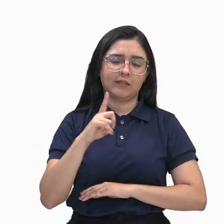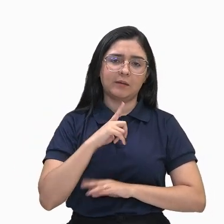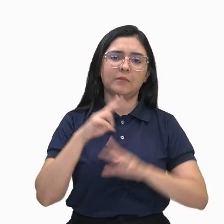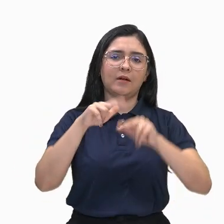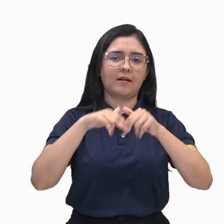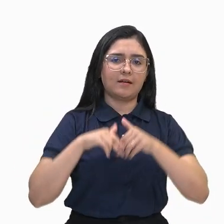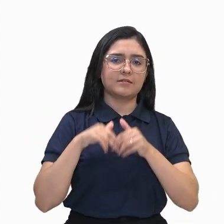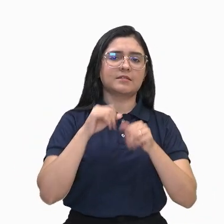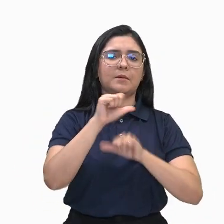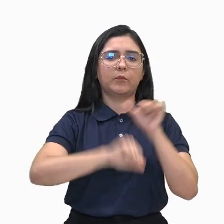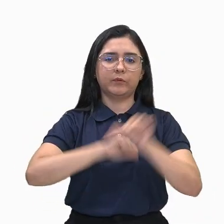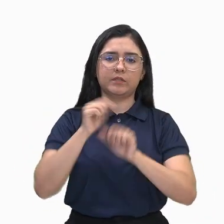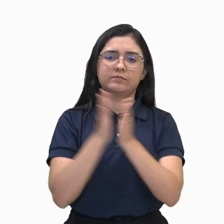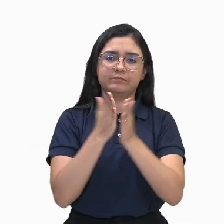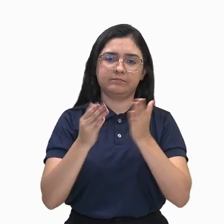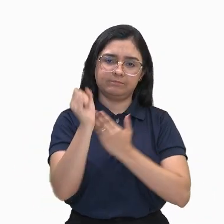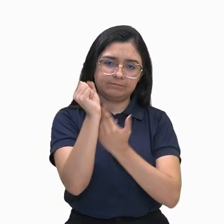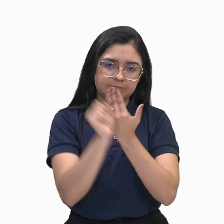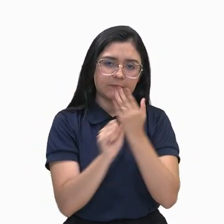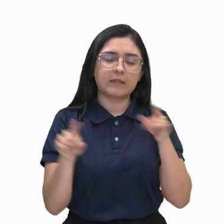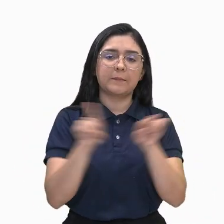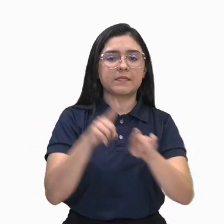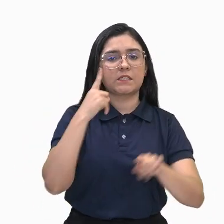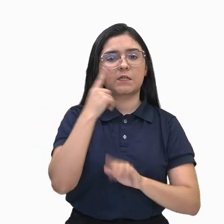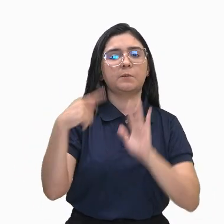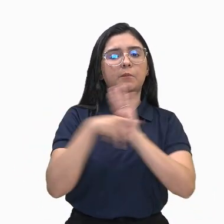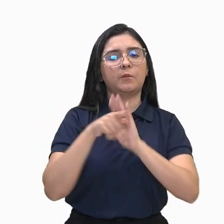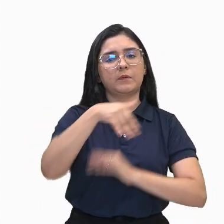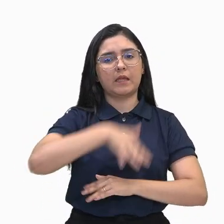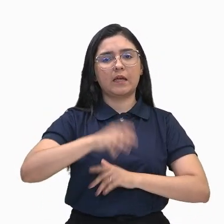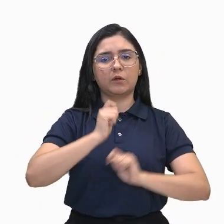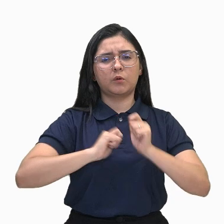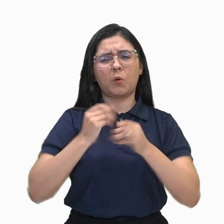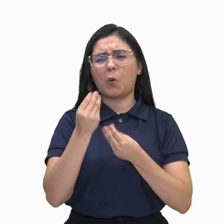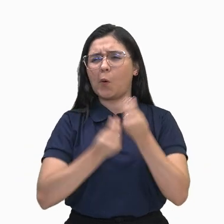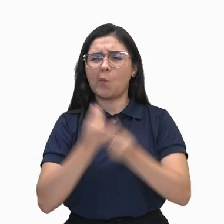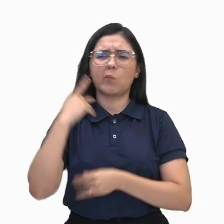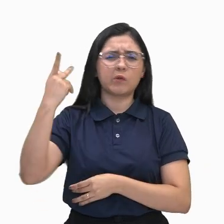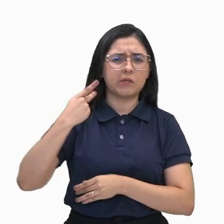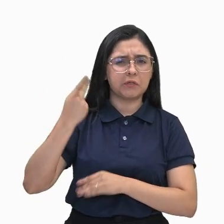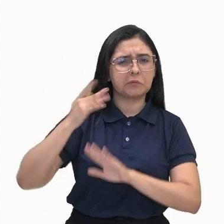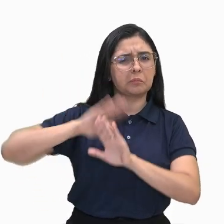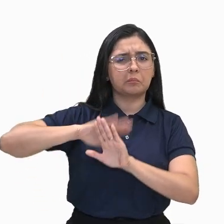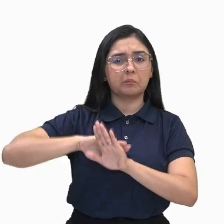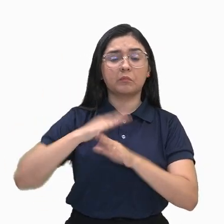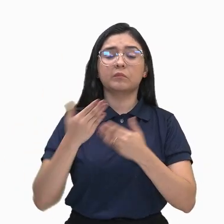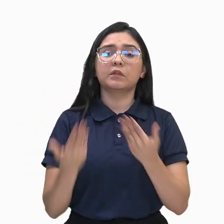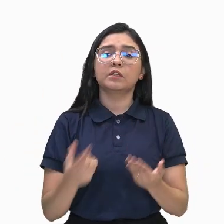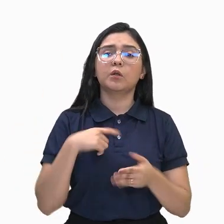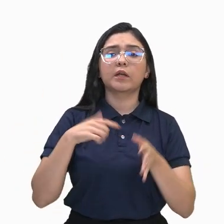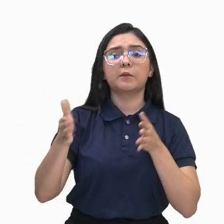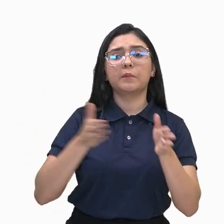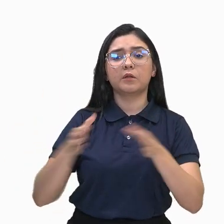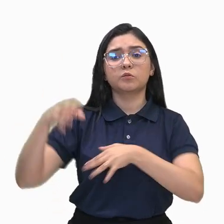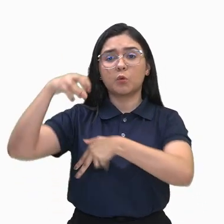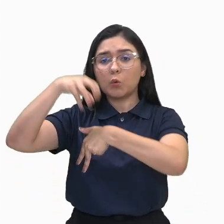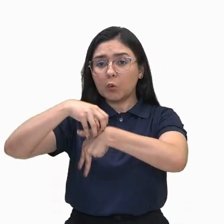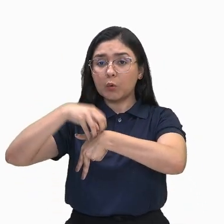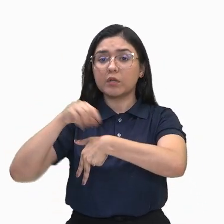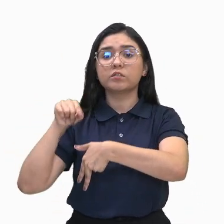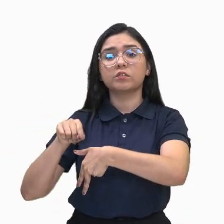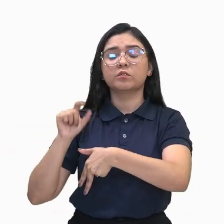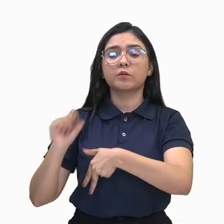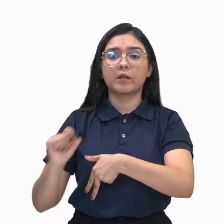reforma e também interesses econômicos. Como assim jogo político, professor? Naquele momento os reis estavam